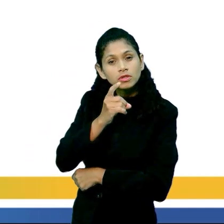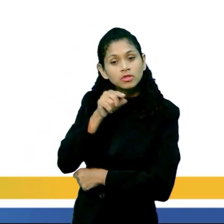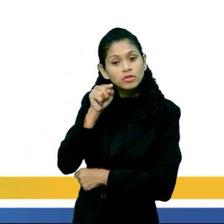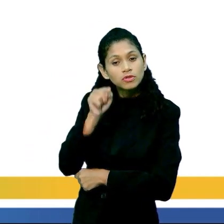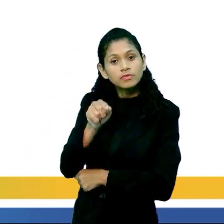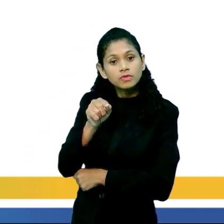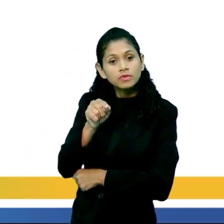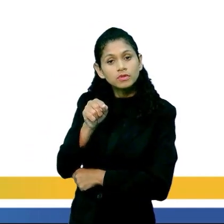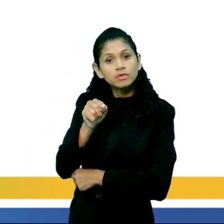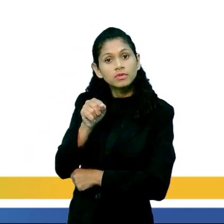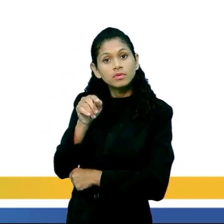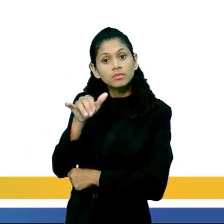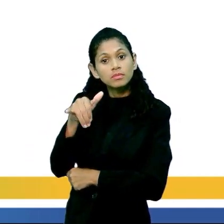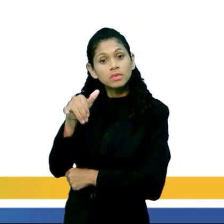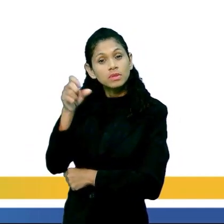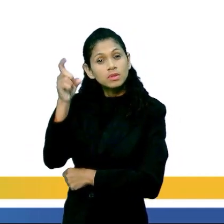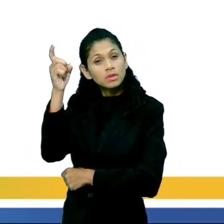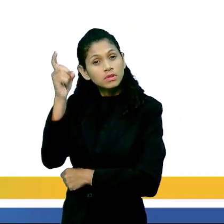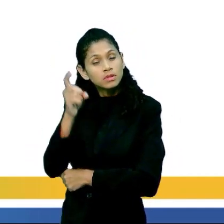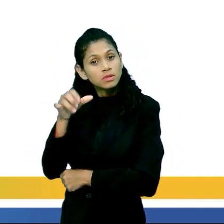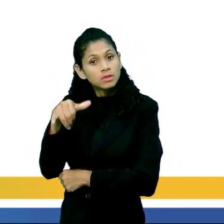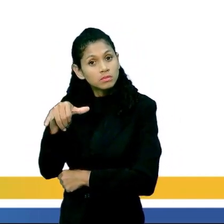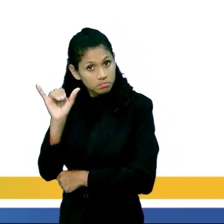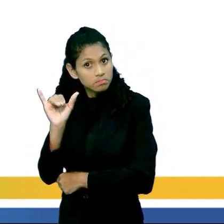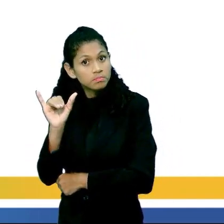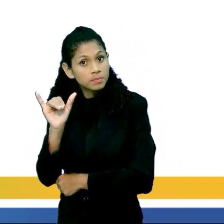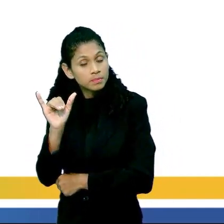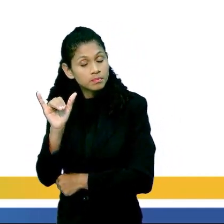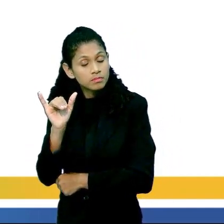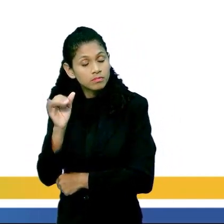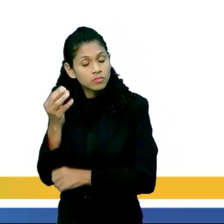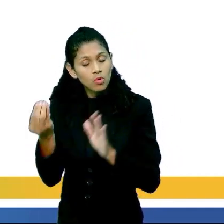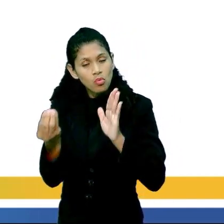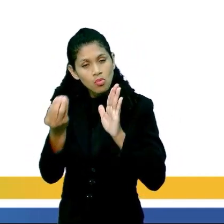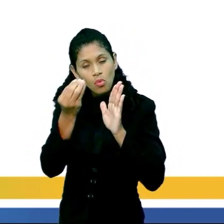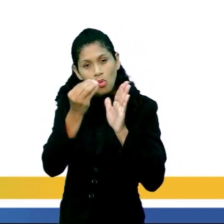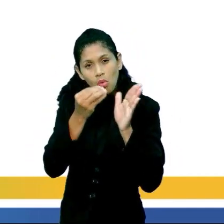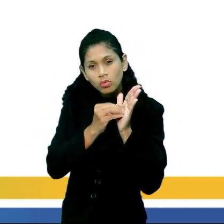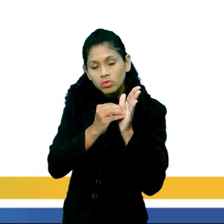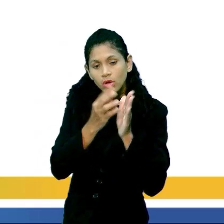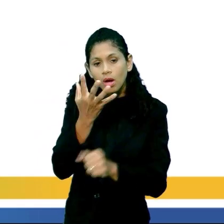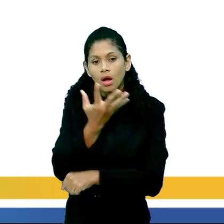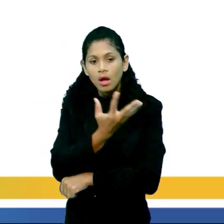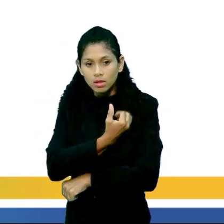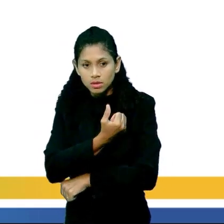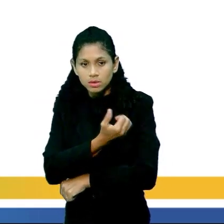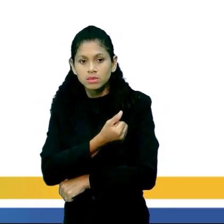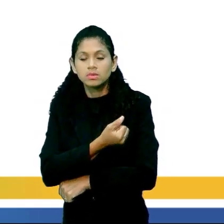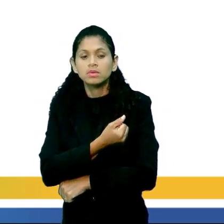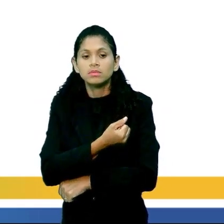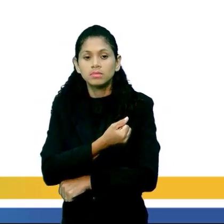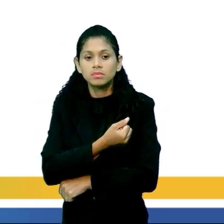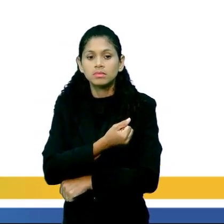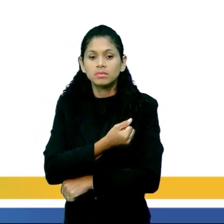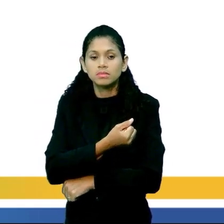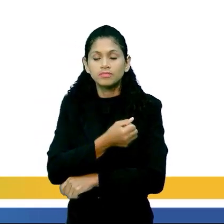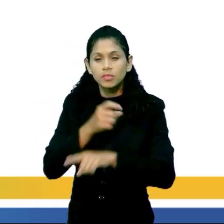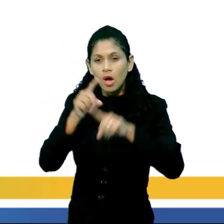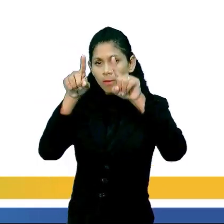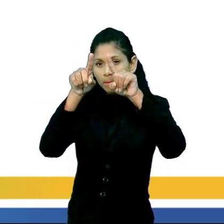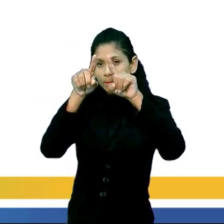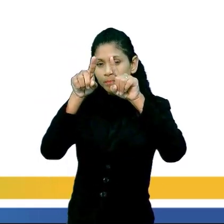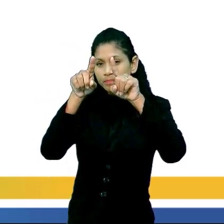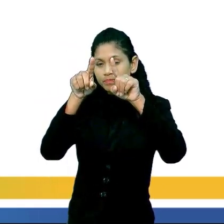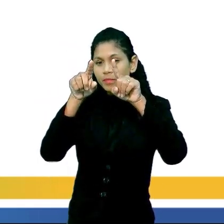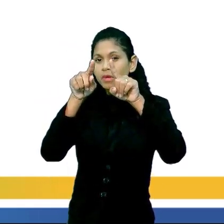X mais Y. Então, vamos colocar numa expressão numérica aí. Abre-se os colchetes